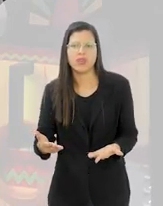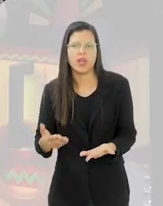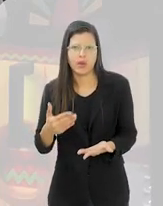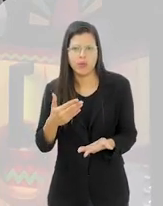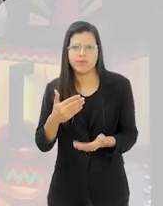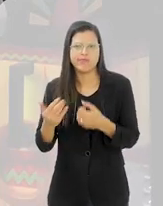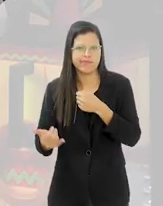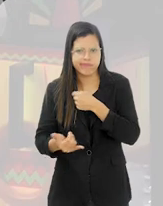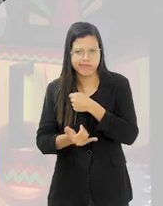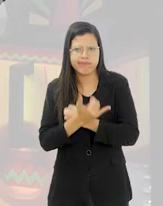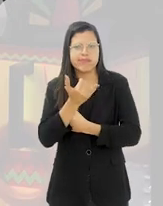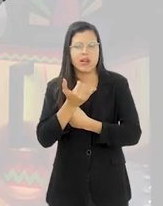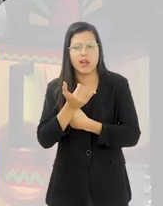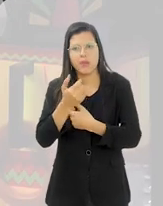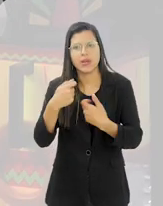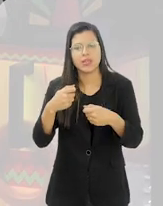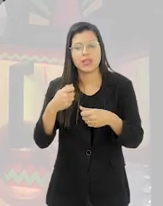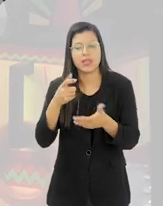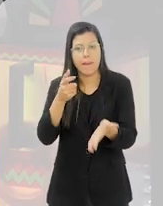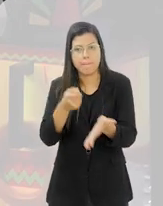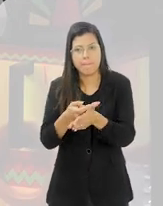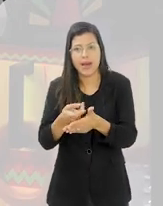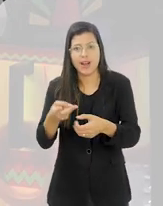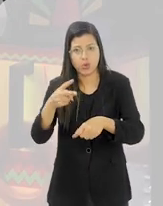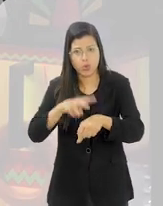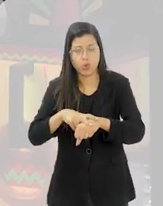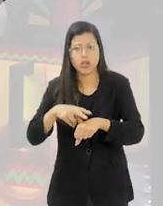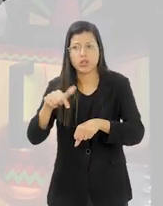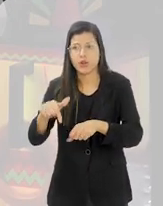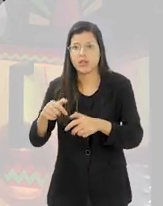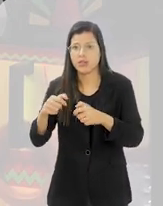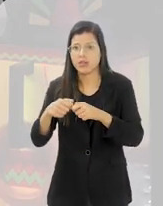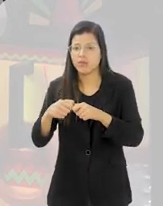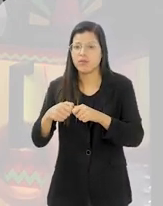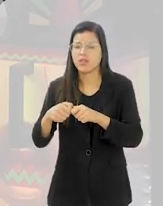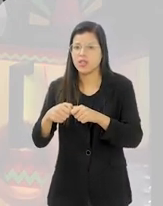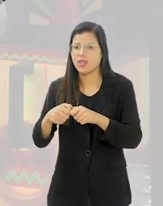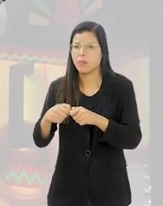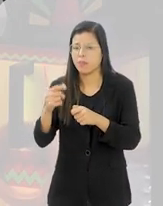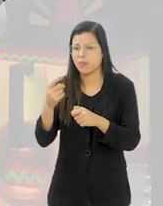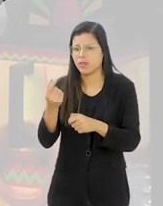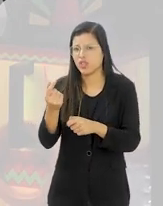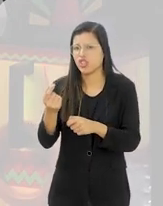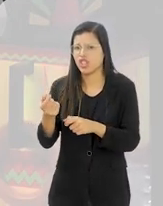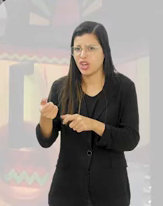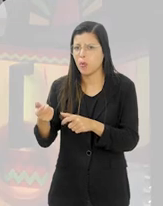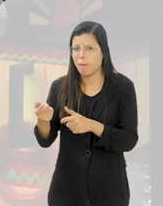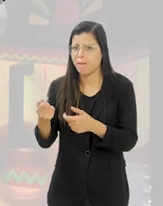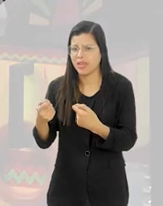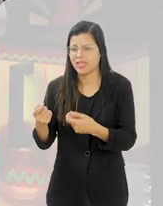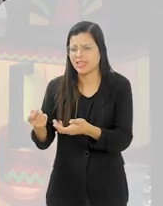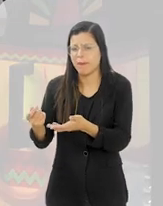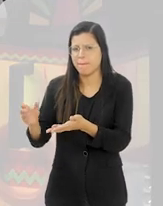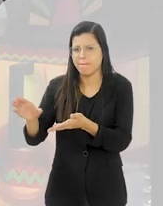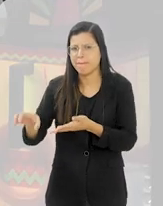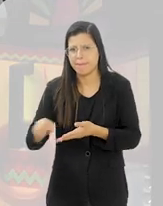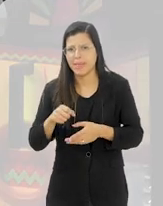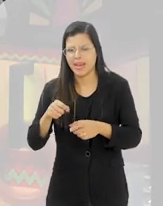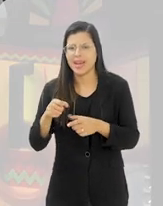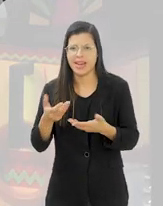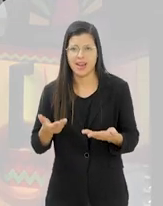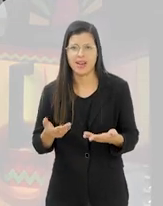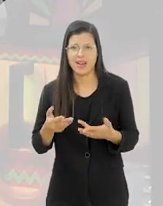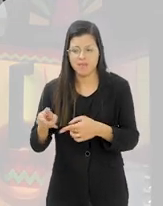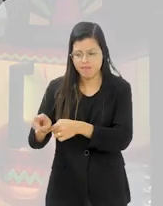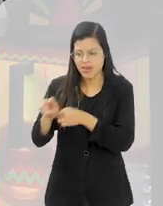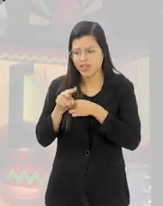nisso. Tive que pagar duas vezes o troféu para fazer o evento no dia seguinte. Fiz um empréstimo de um ano. Olha, valeu a pena. É, valeu